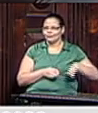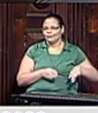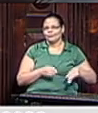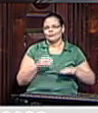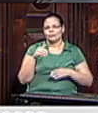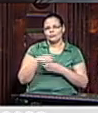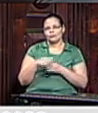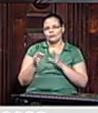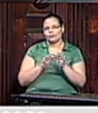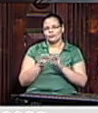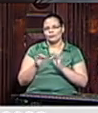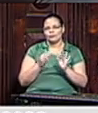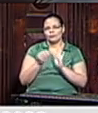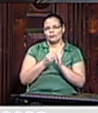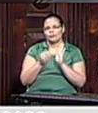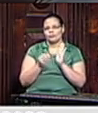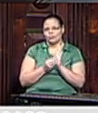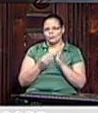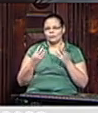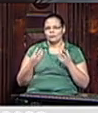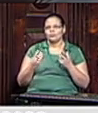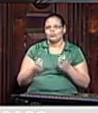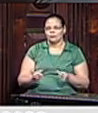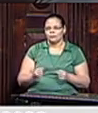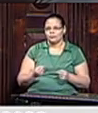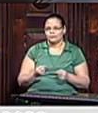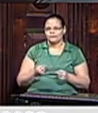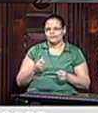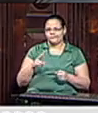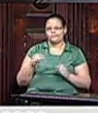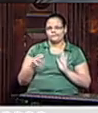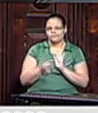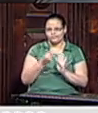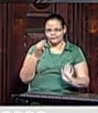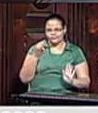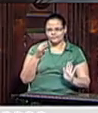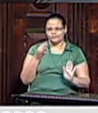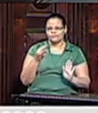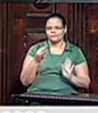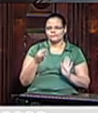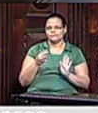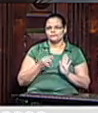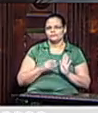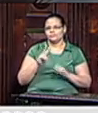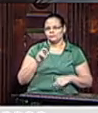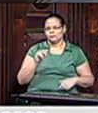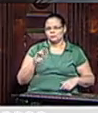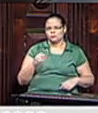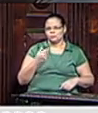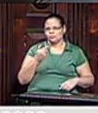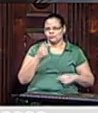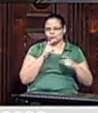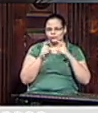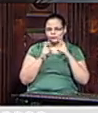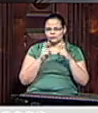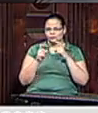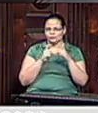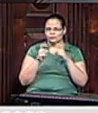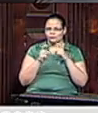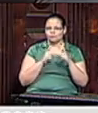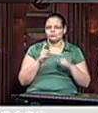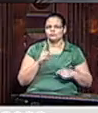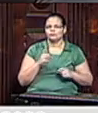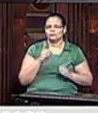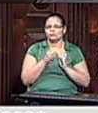votação, projeto assim emendado. Senhores que aprovam nessa comissão, aprovado. Vai a redação do vencido para a segunda discussão. Declaração de voto, deputado